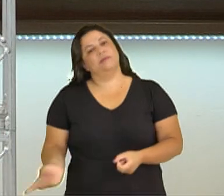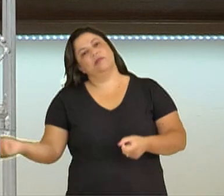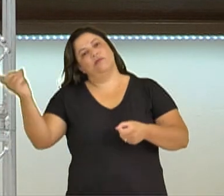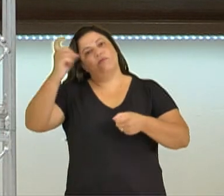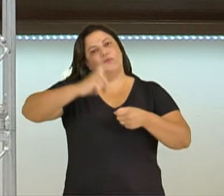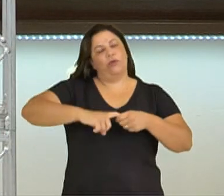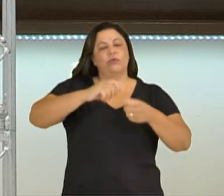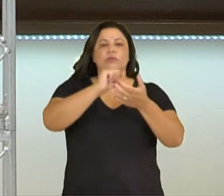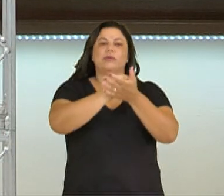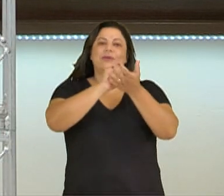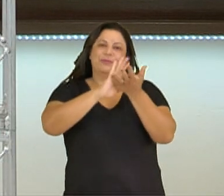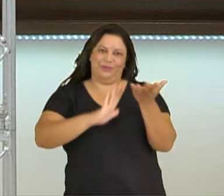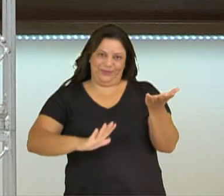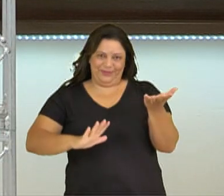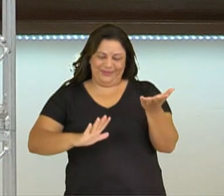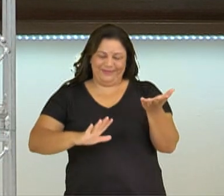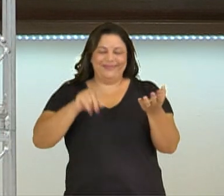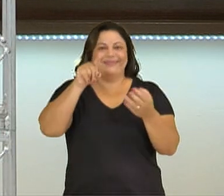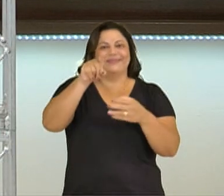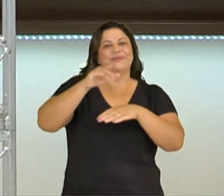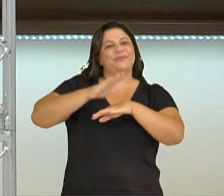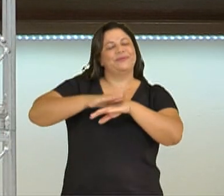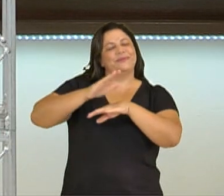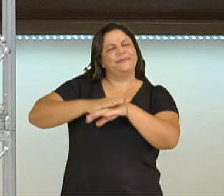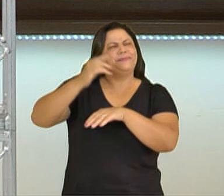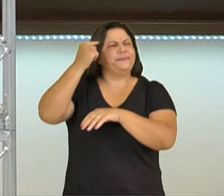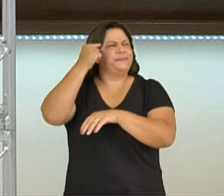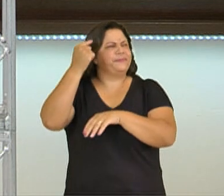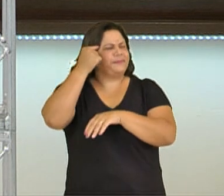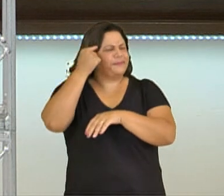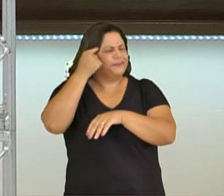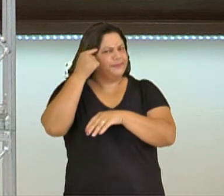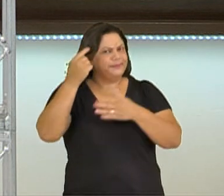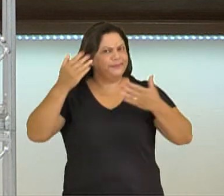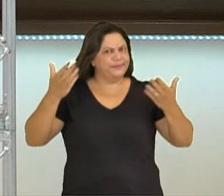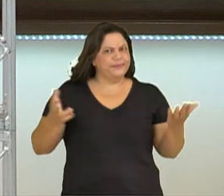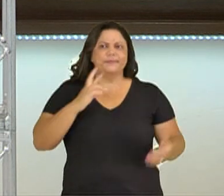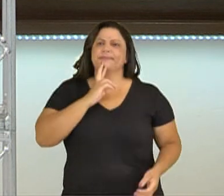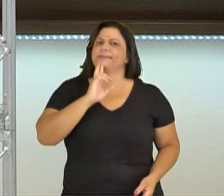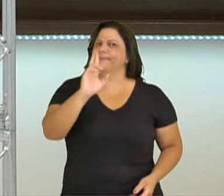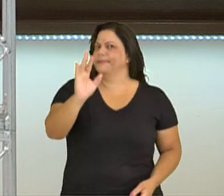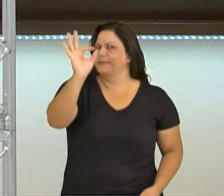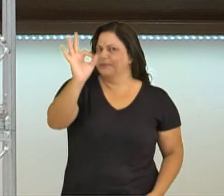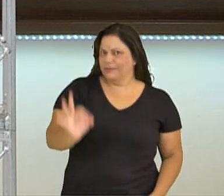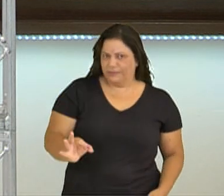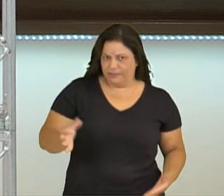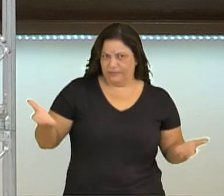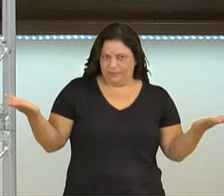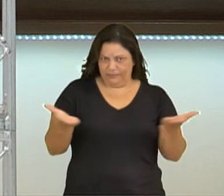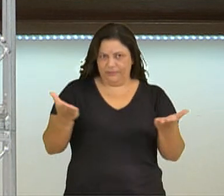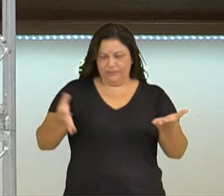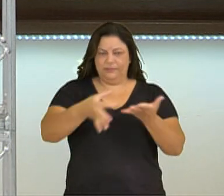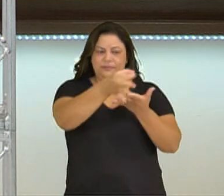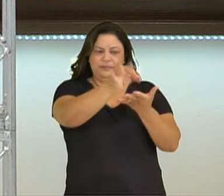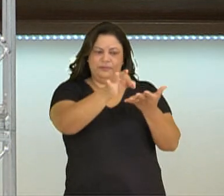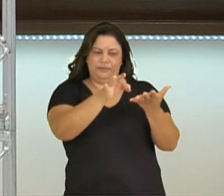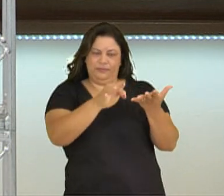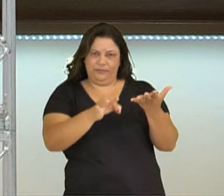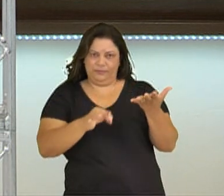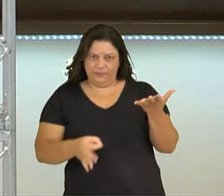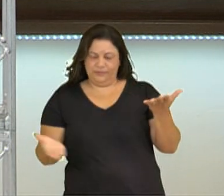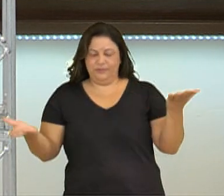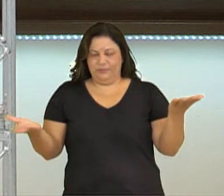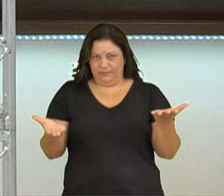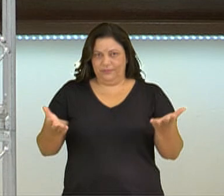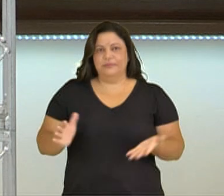Voltamos com a atividade que ficou para vocês fazerem, pensarem, anotarem a resposta certa. E agora vamos à correção, então. A